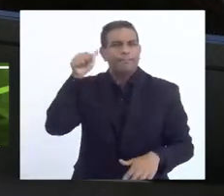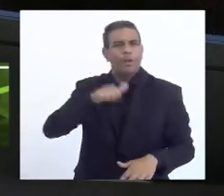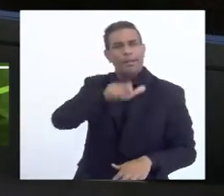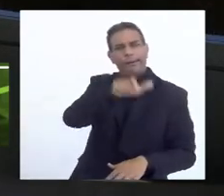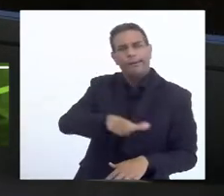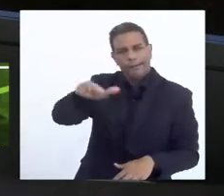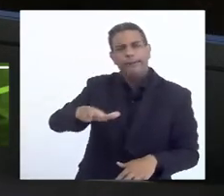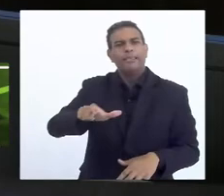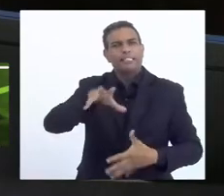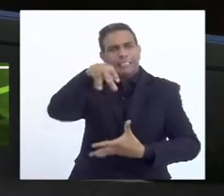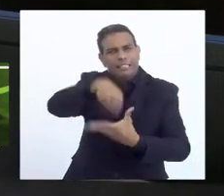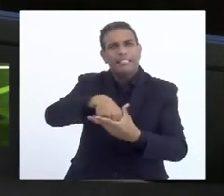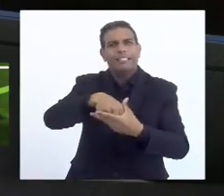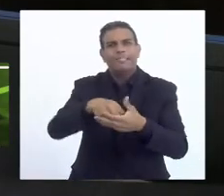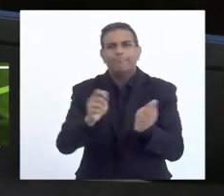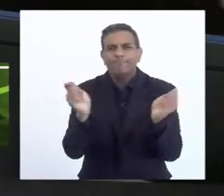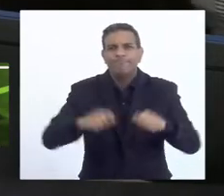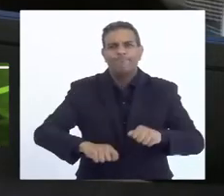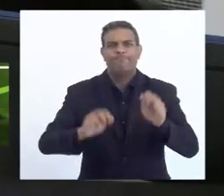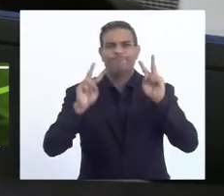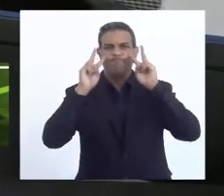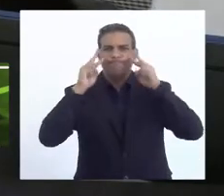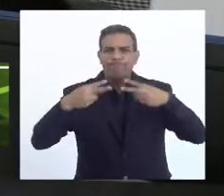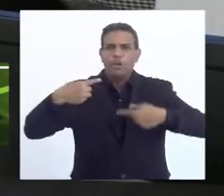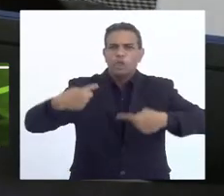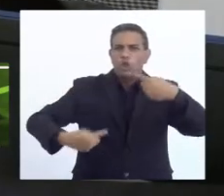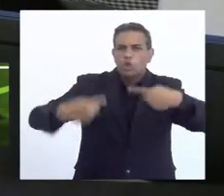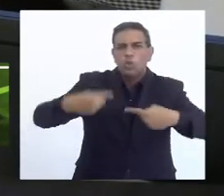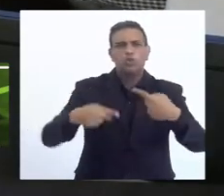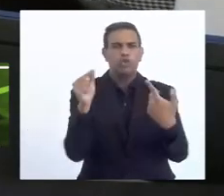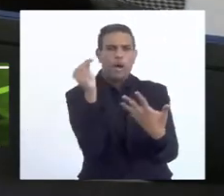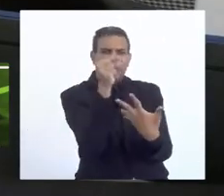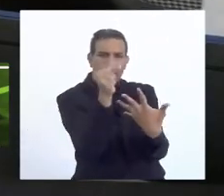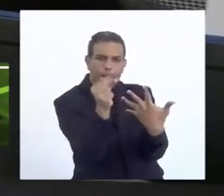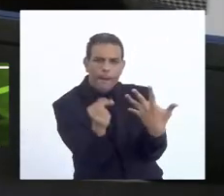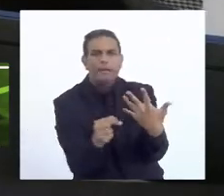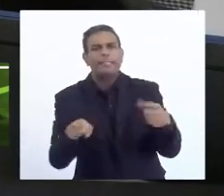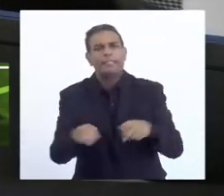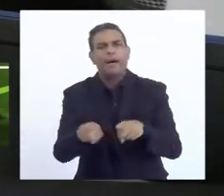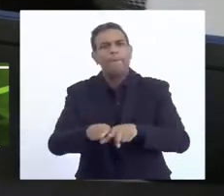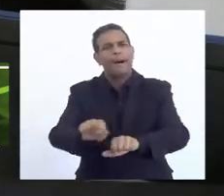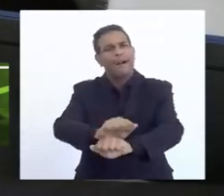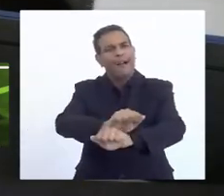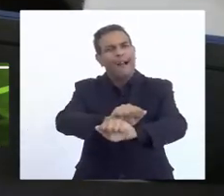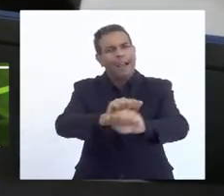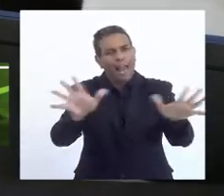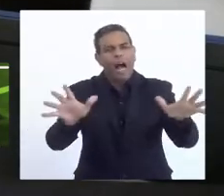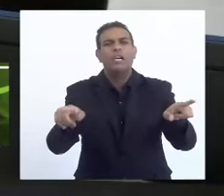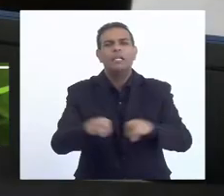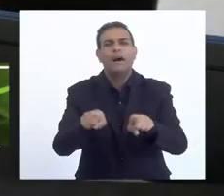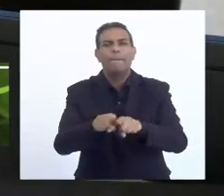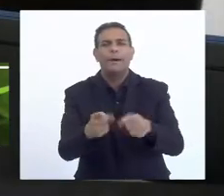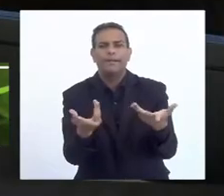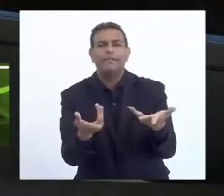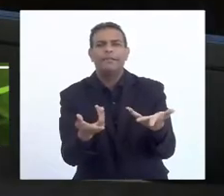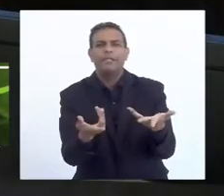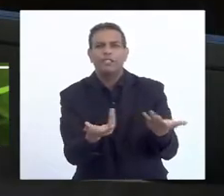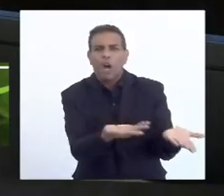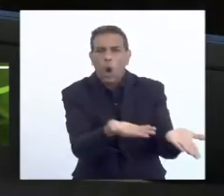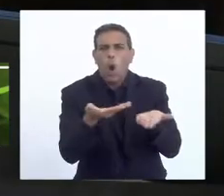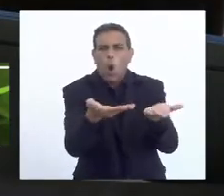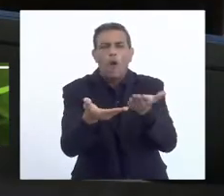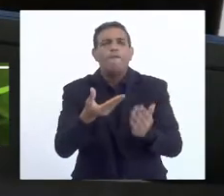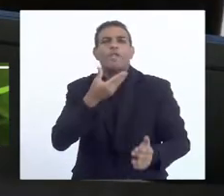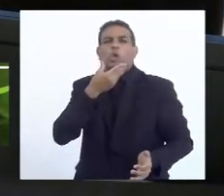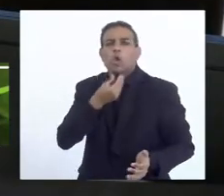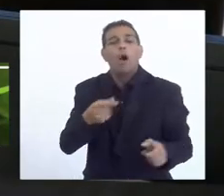é quem está implicado em discutir sobre as suas vidas. Claro que temos que implicar os homens nesse debate,